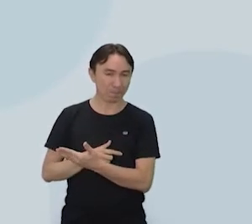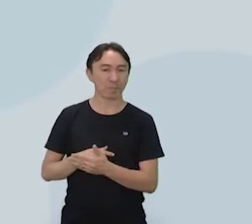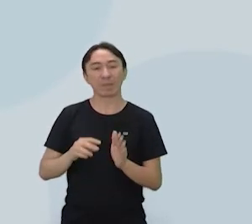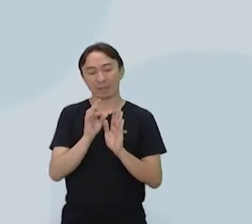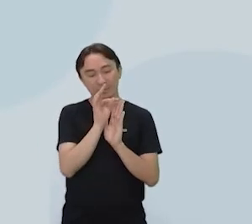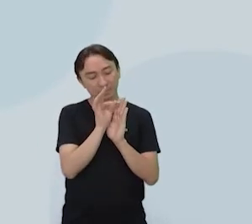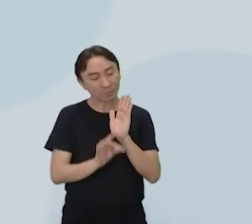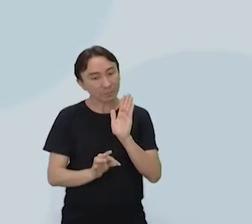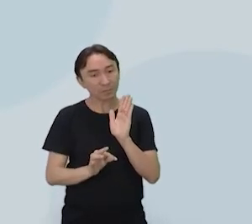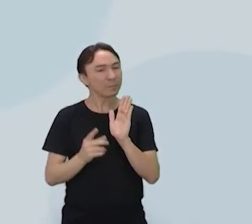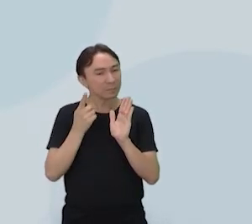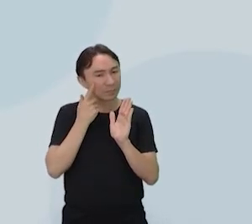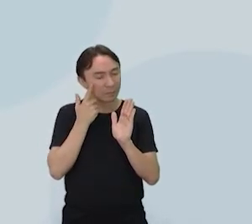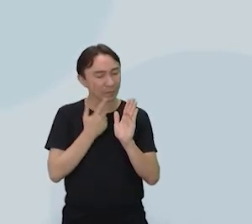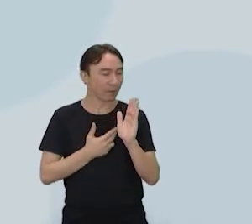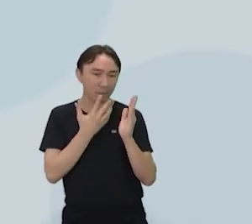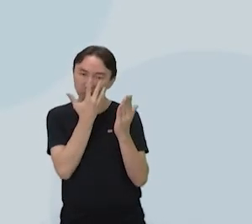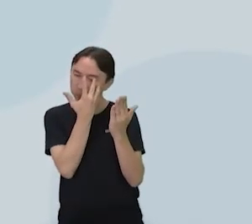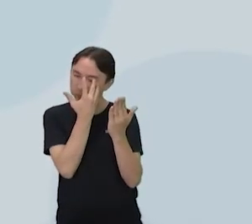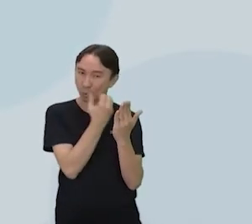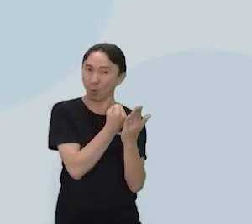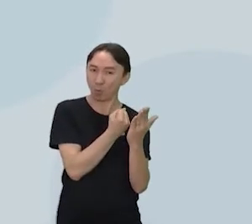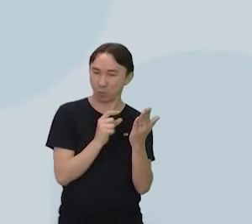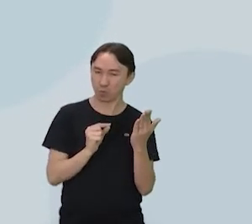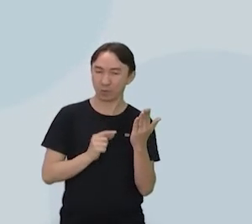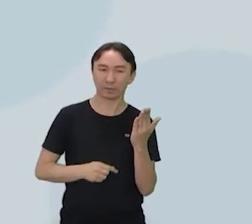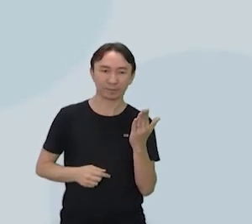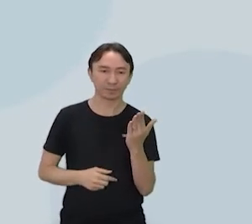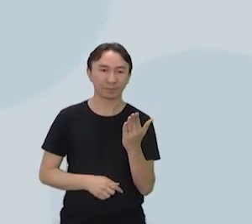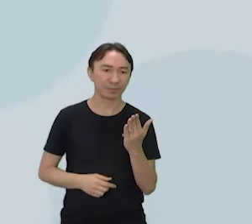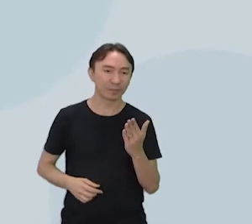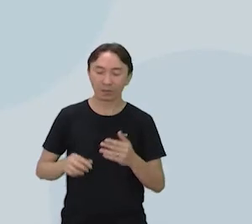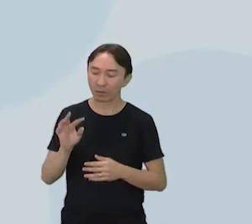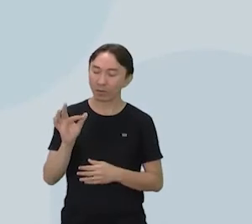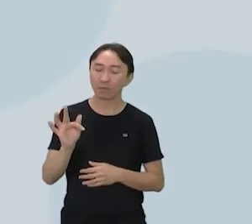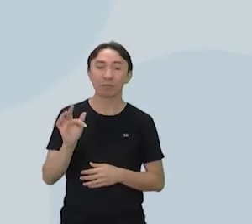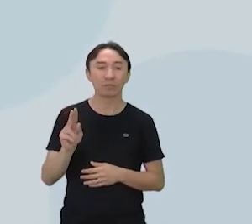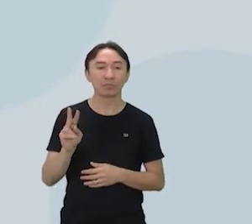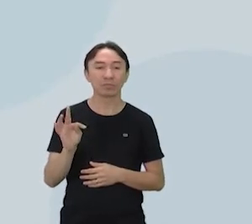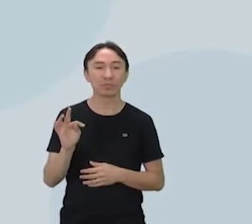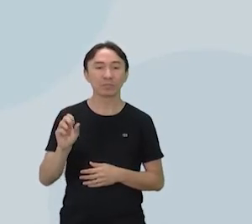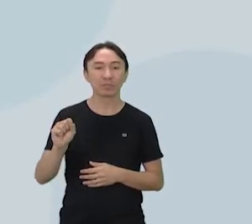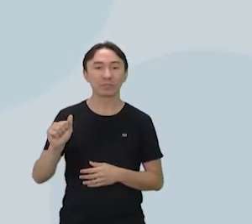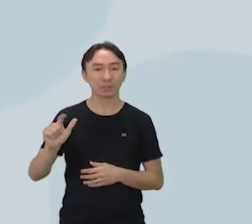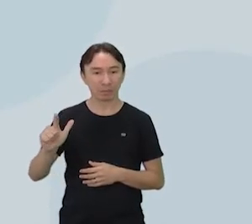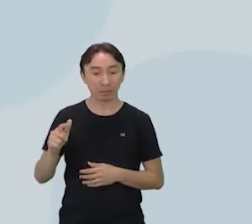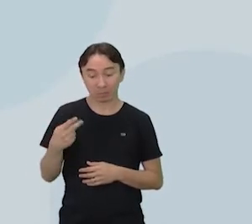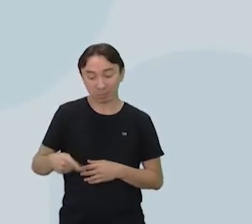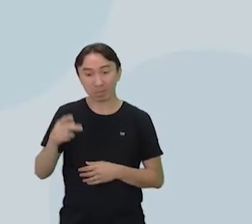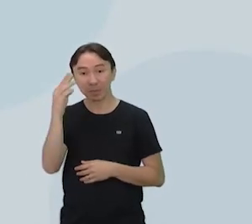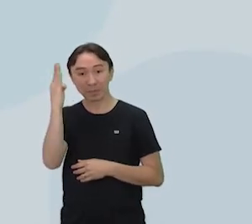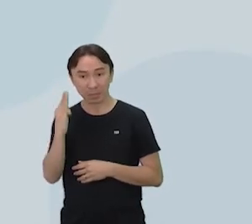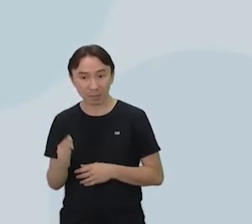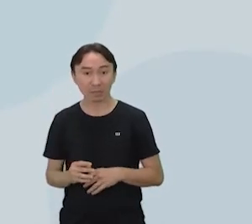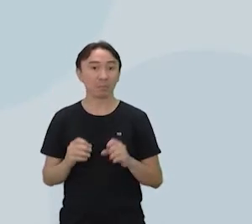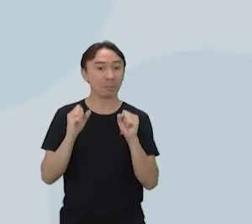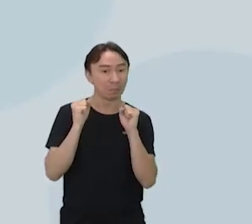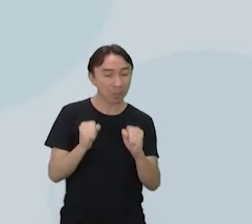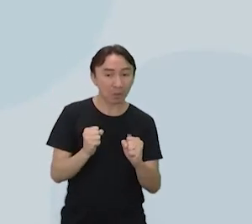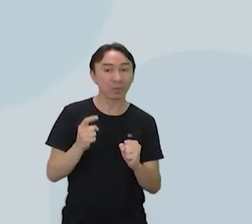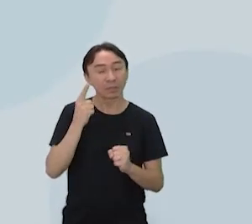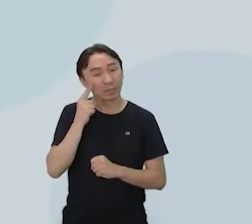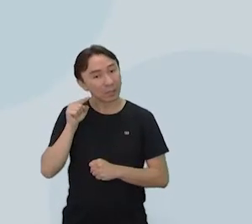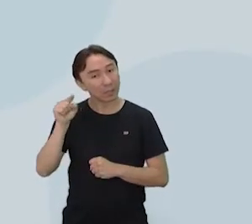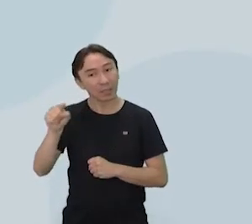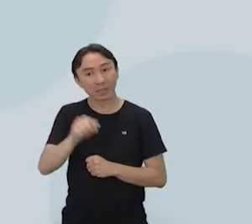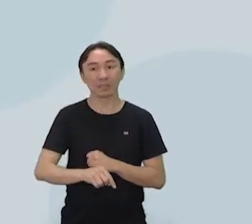como manchete que me chamou muita atenção. Futsal brasileiro poderá ser gerenciado pela Confederação Brasileira